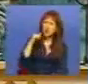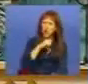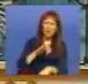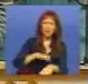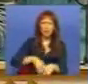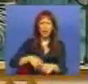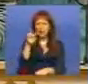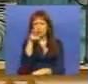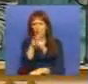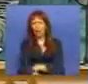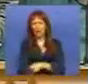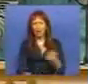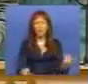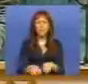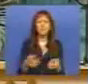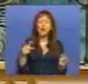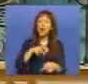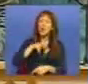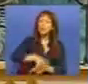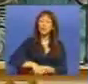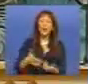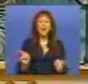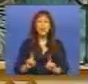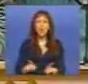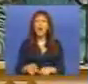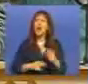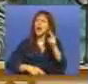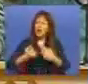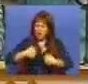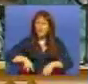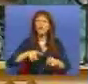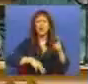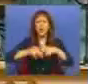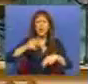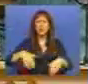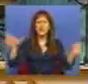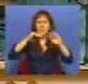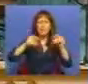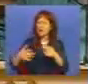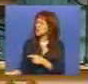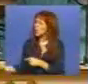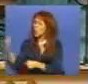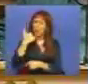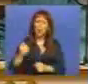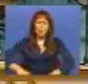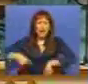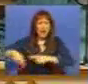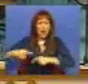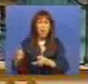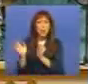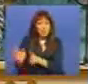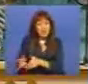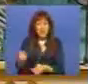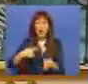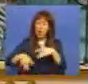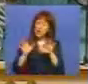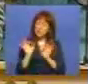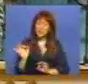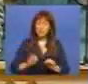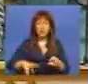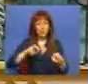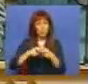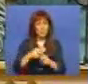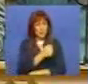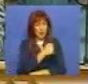com esta degradação. Portugal deixa construir demais e não recupera o que devia. Resolvemos tratar do problema